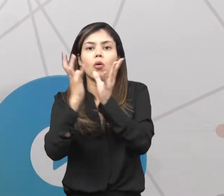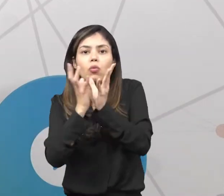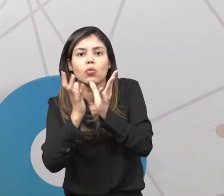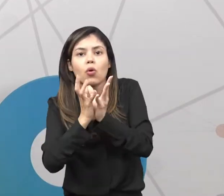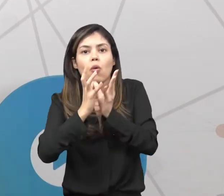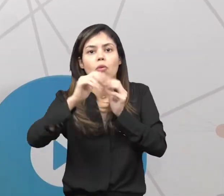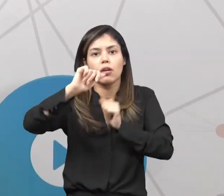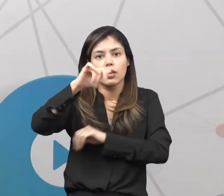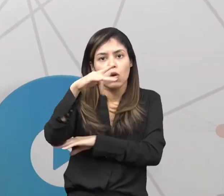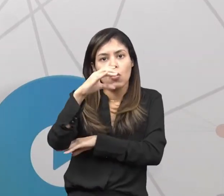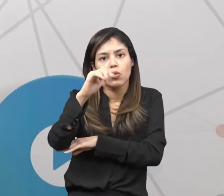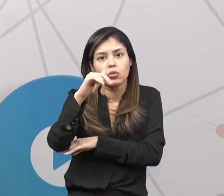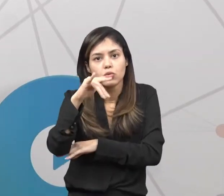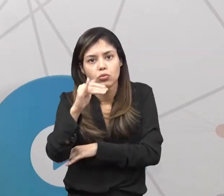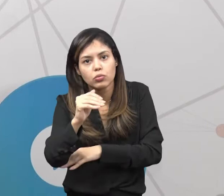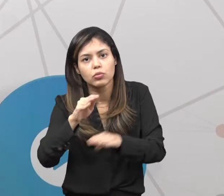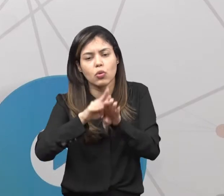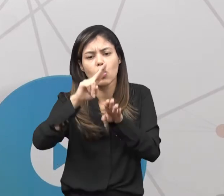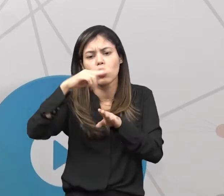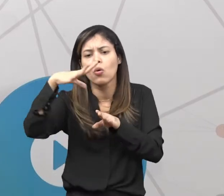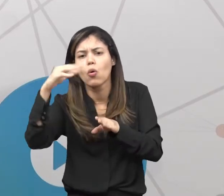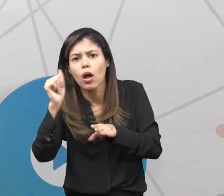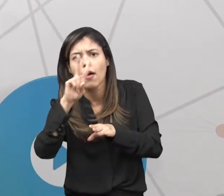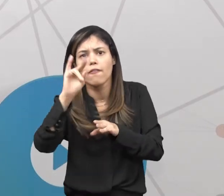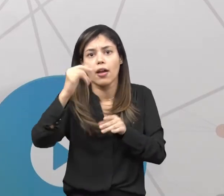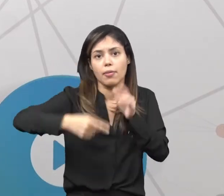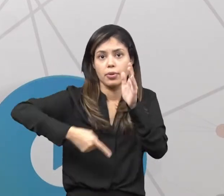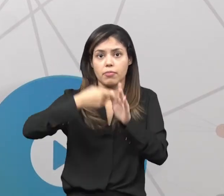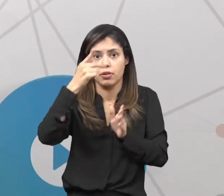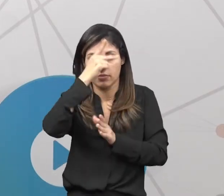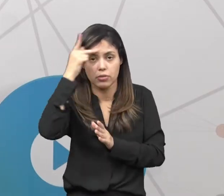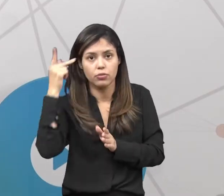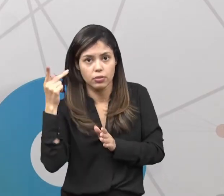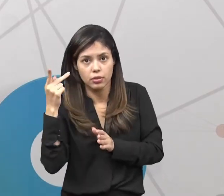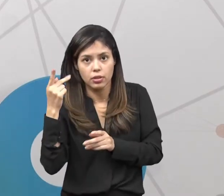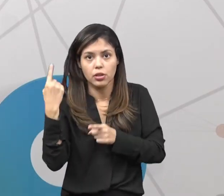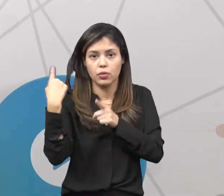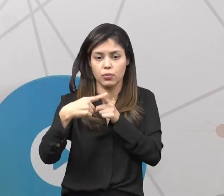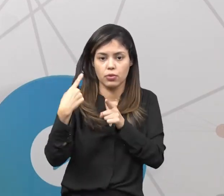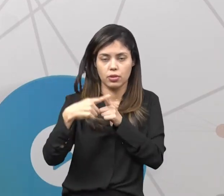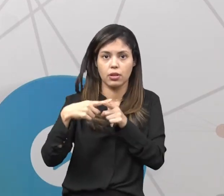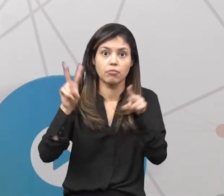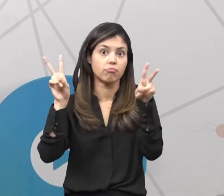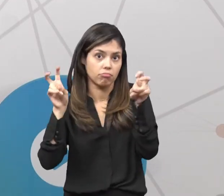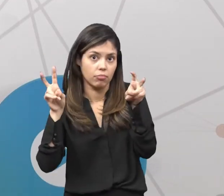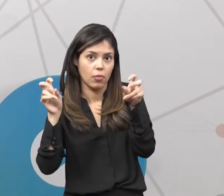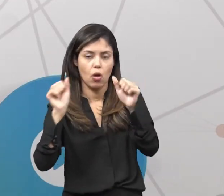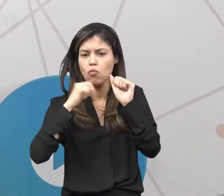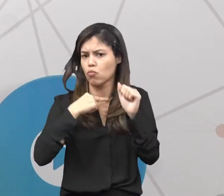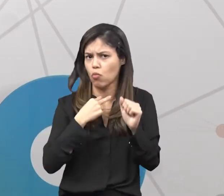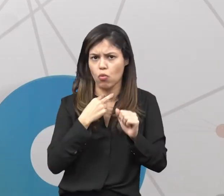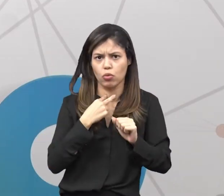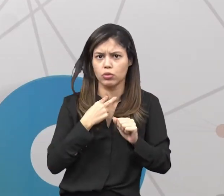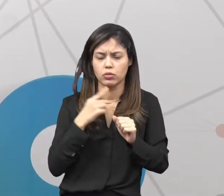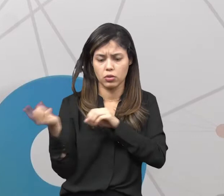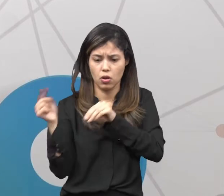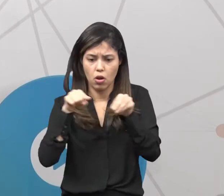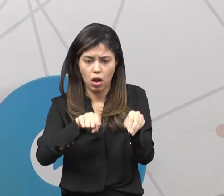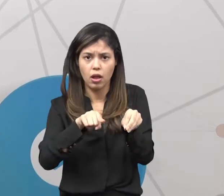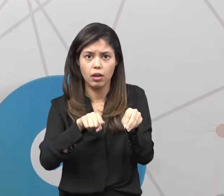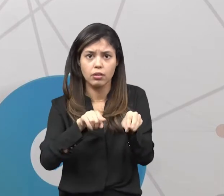do imperativo nunca vai acontecer em primeira pessoa, porque, teoricamente, não posso dar uma